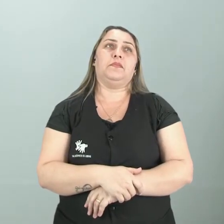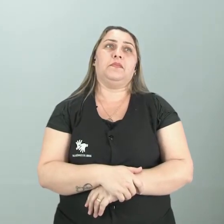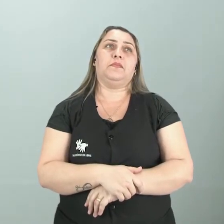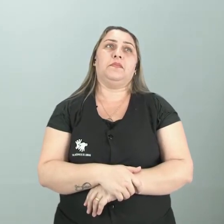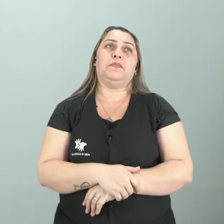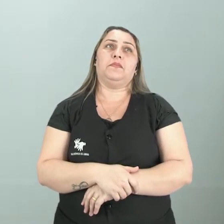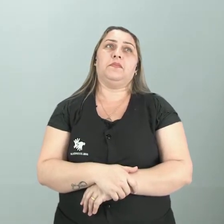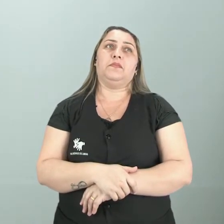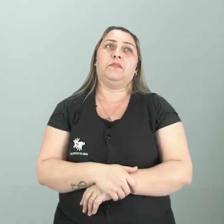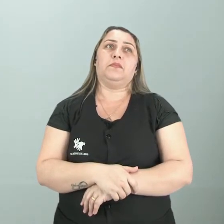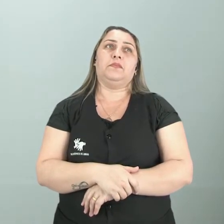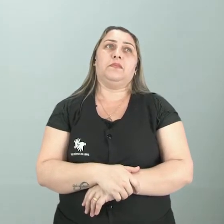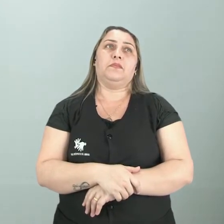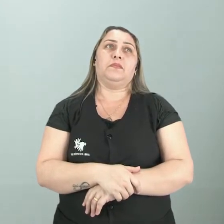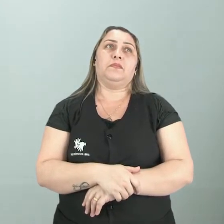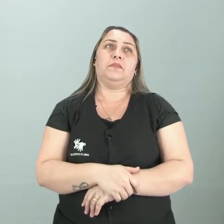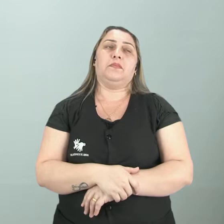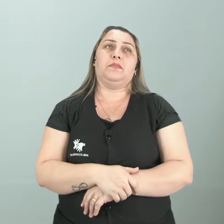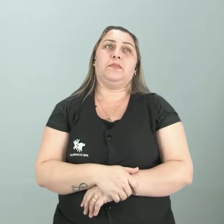deixar o prédio aqui.